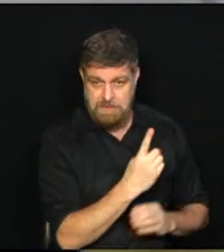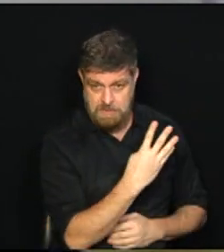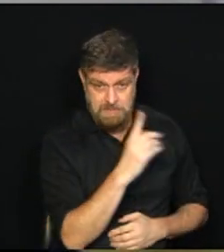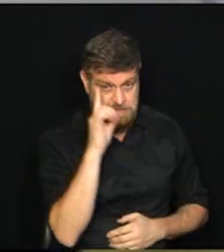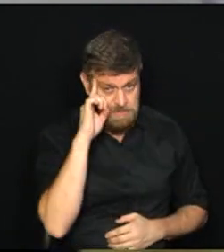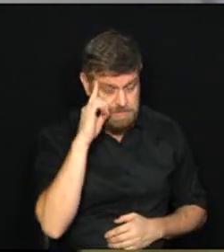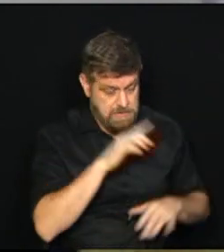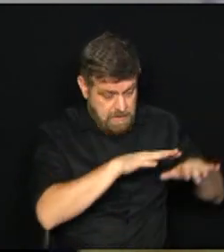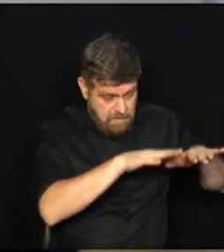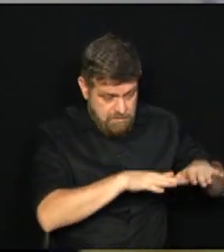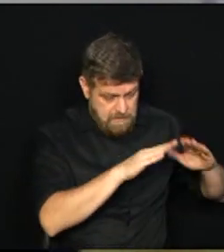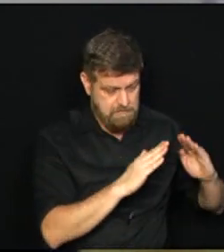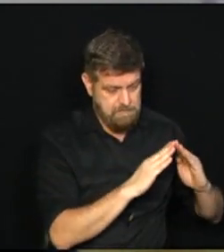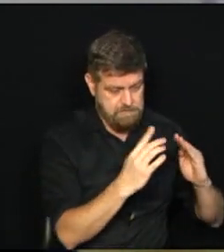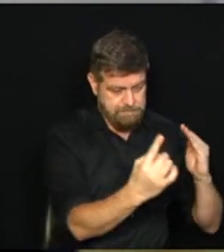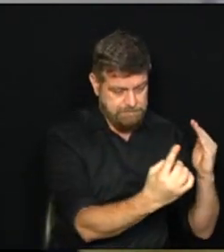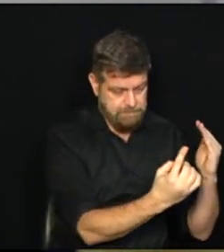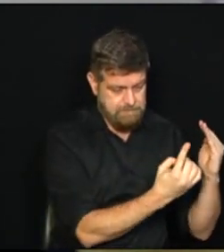portanto,